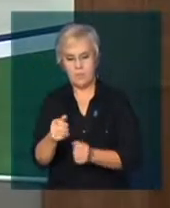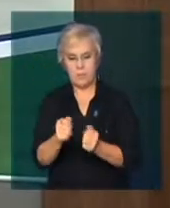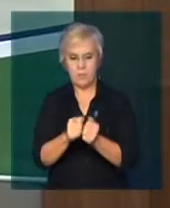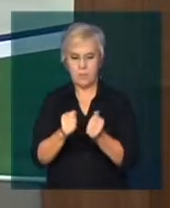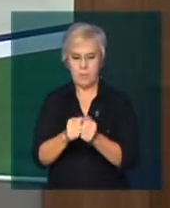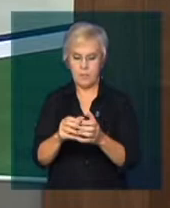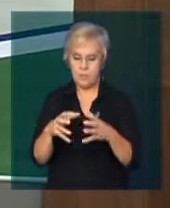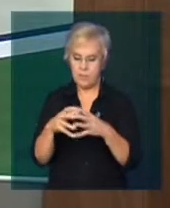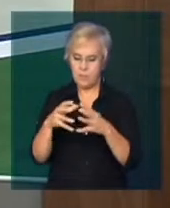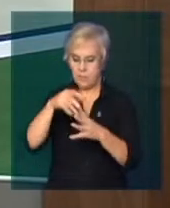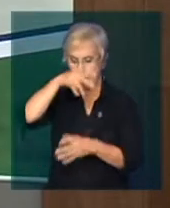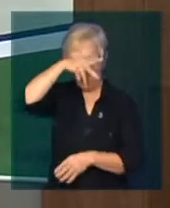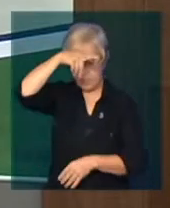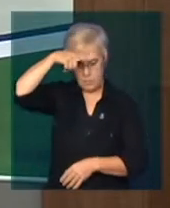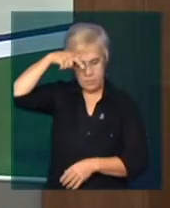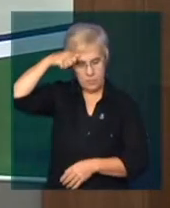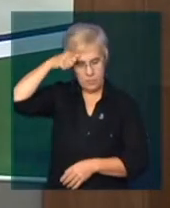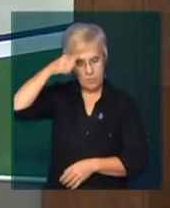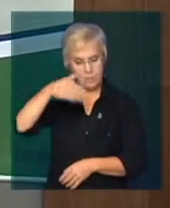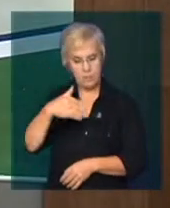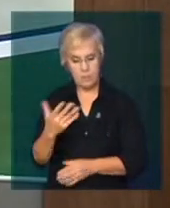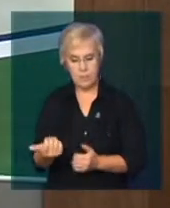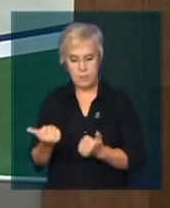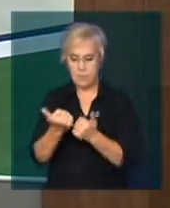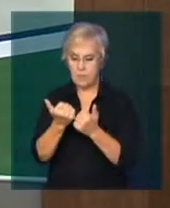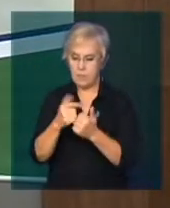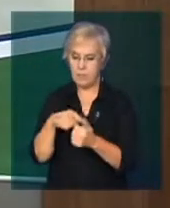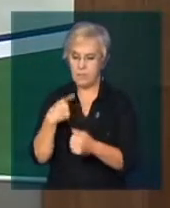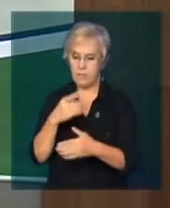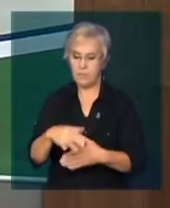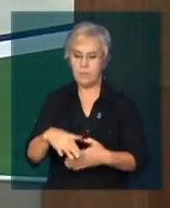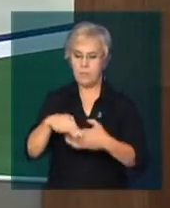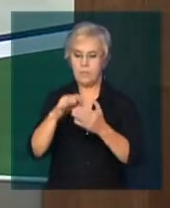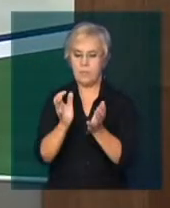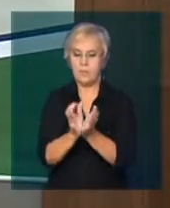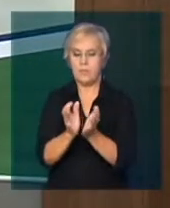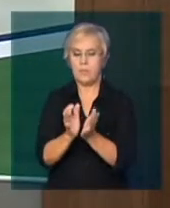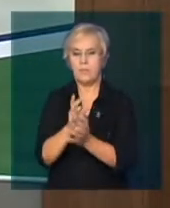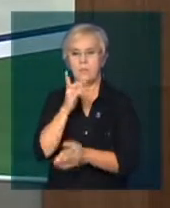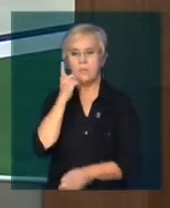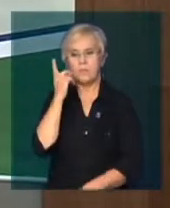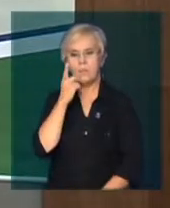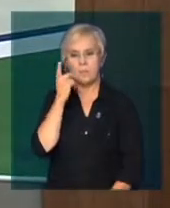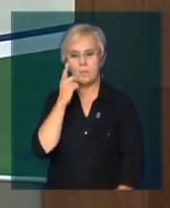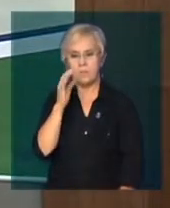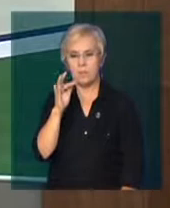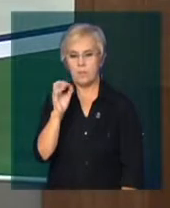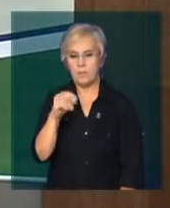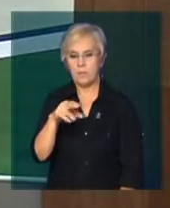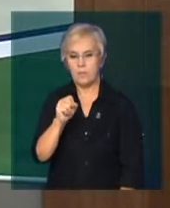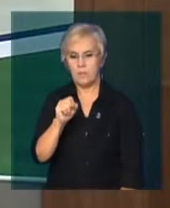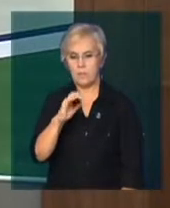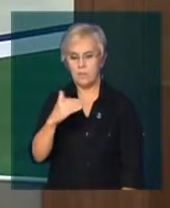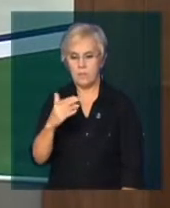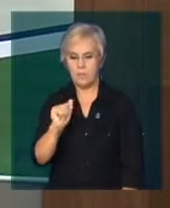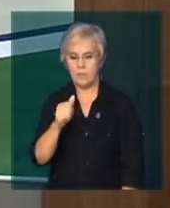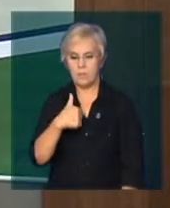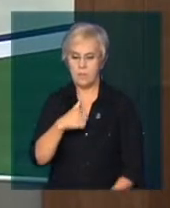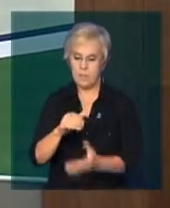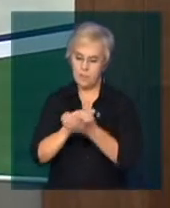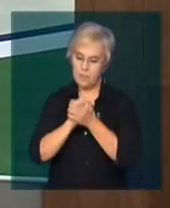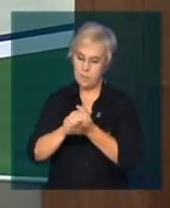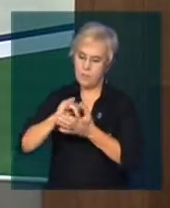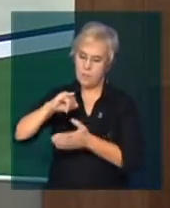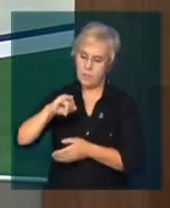meus de bancada de Mato Grosso, em nome do nosso líder de bancada, o deputado Ezequiel Fonseca. Quero cumprimentar aqui o